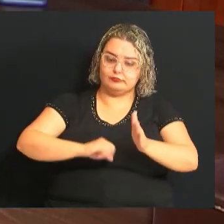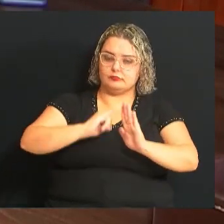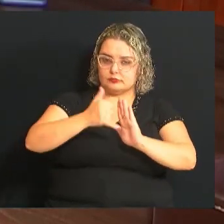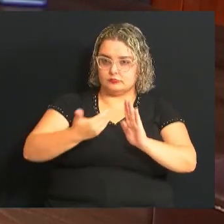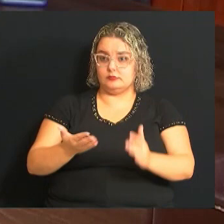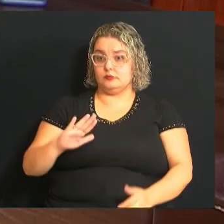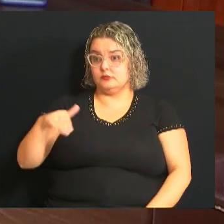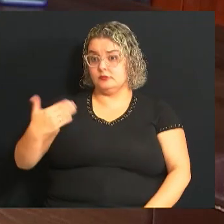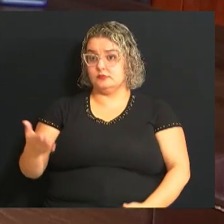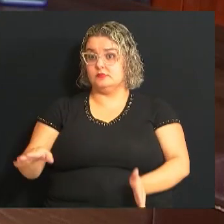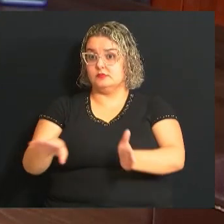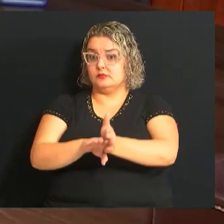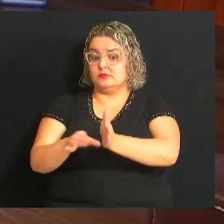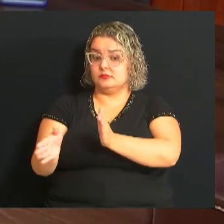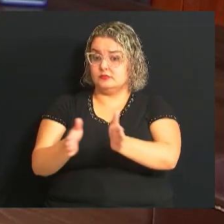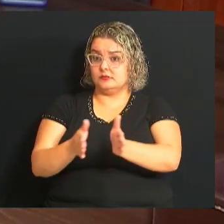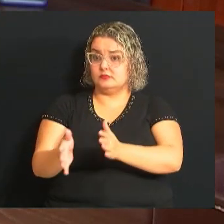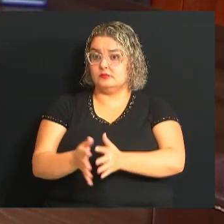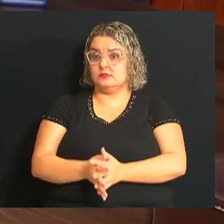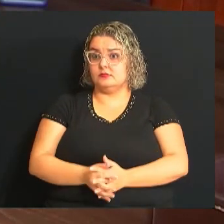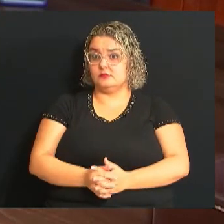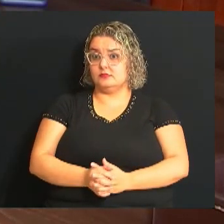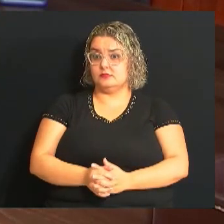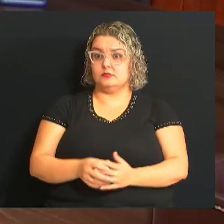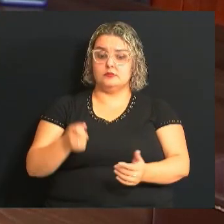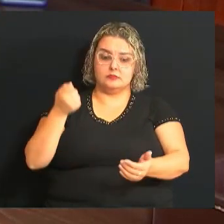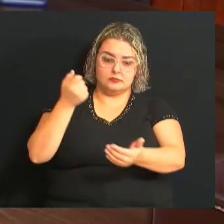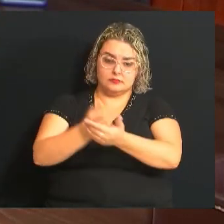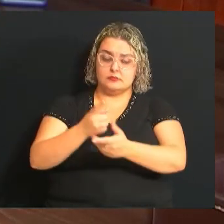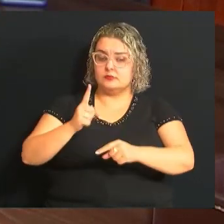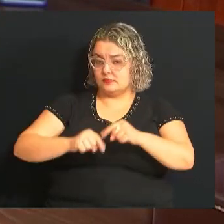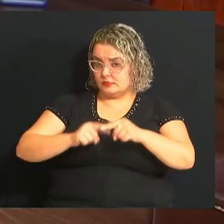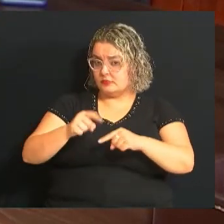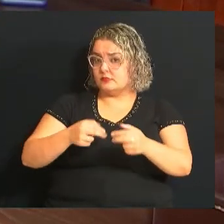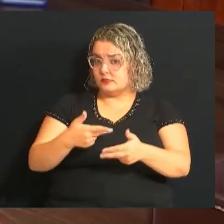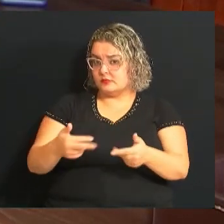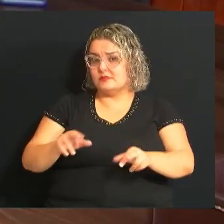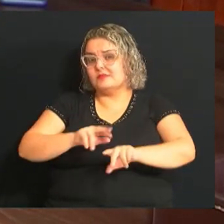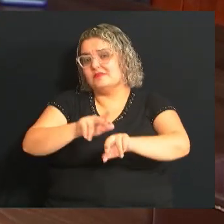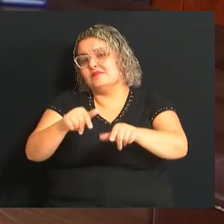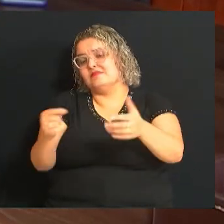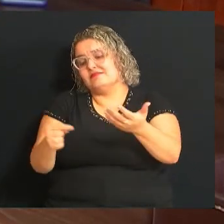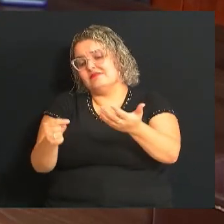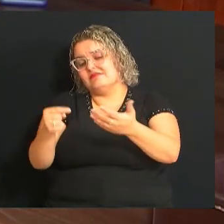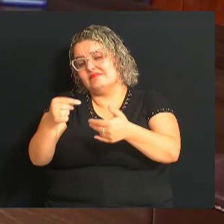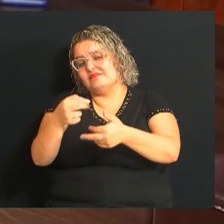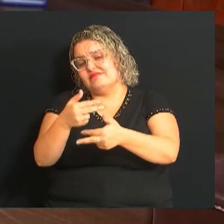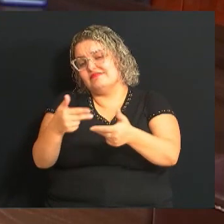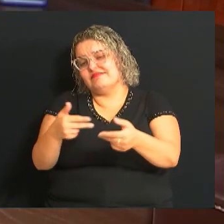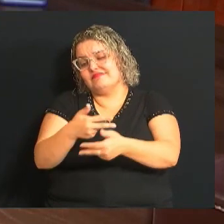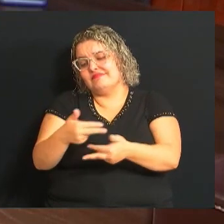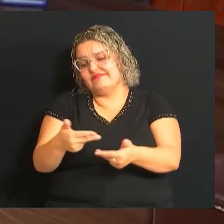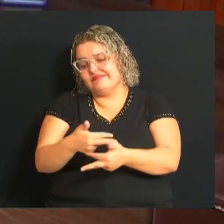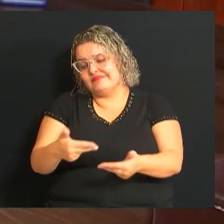chega nesse momento, assim, né, de comprar material escolar, são tantas coisinhas, tem que